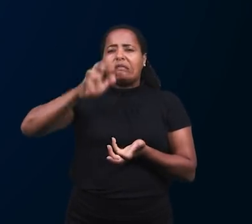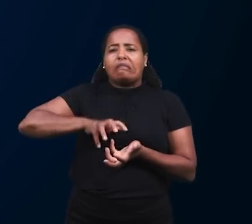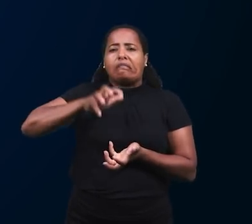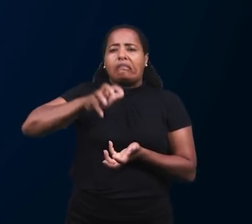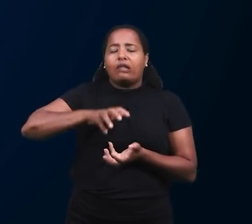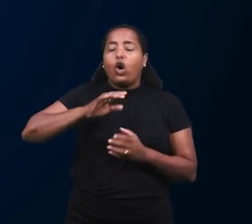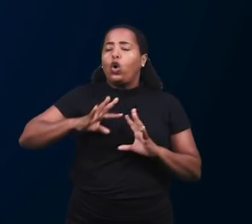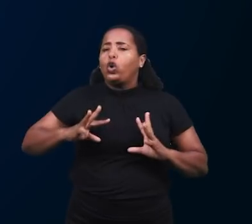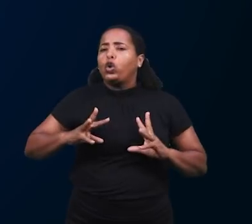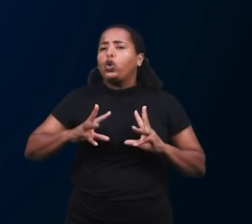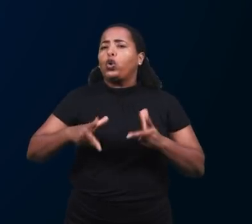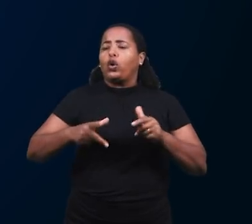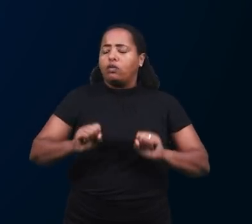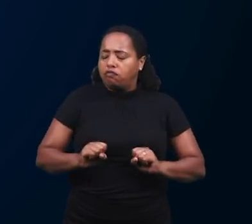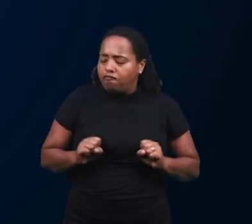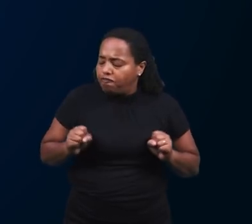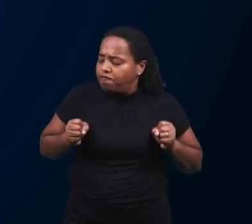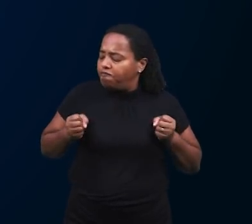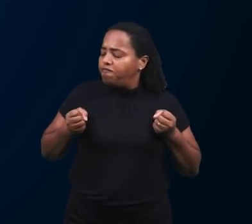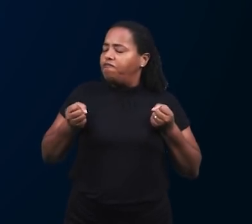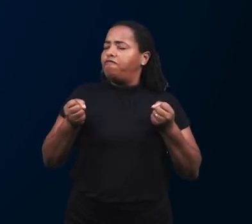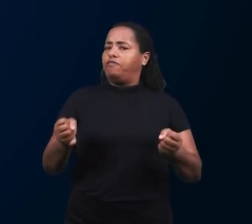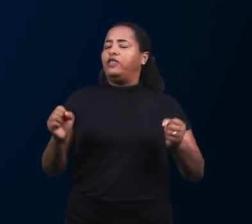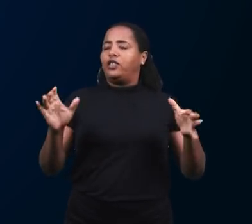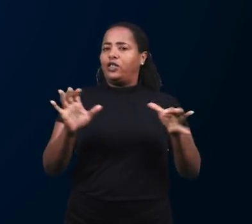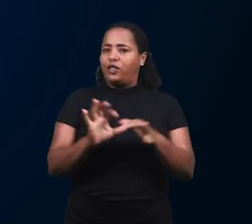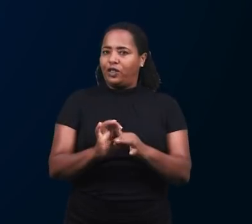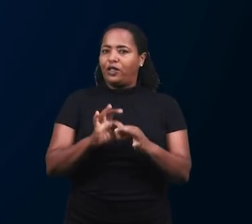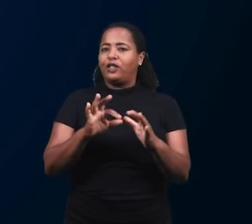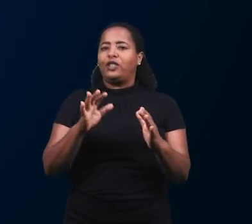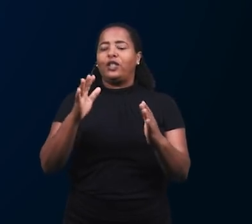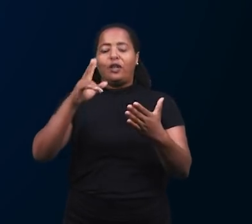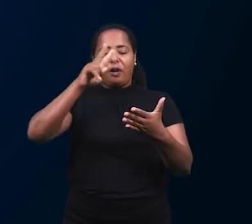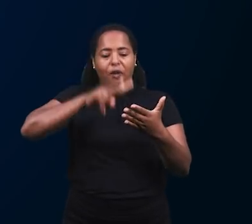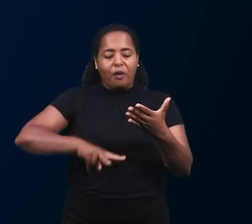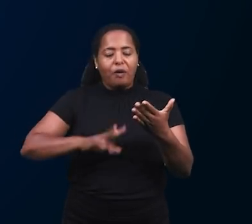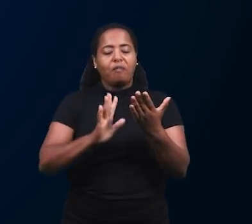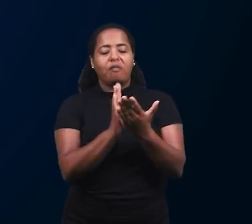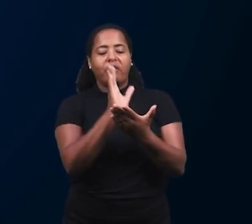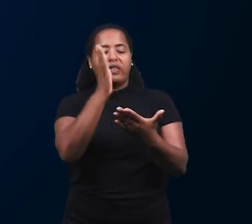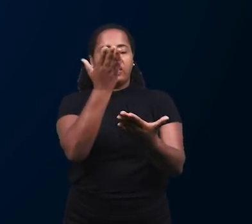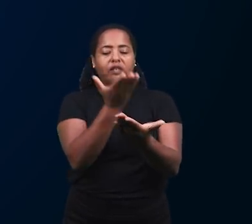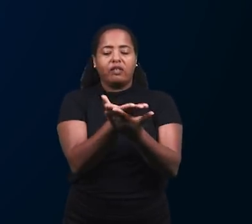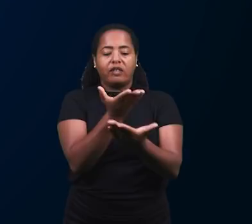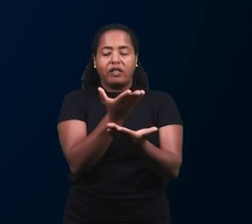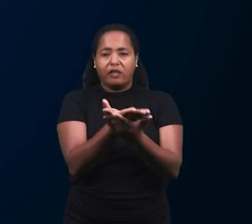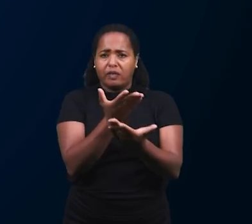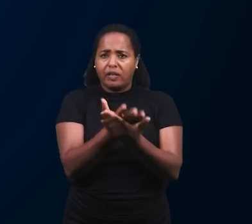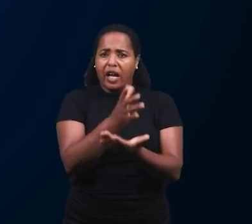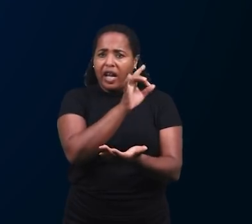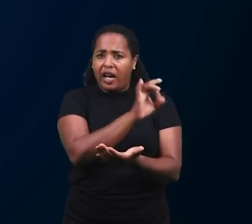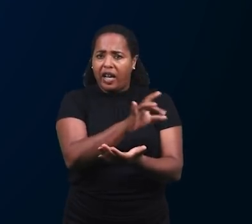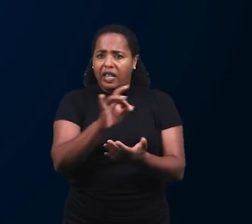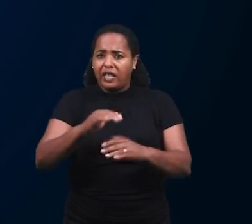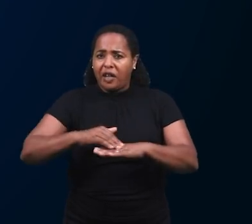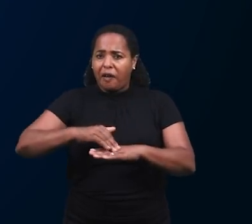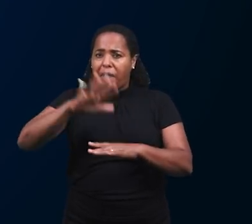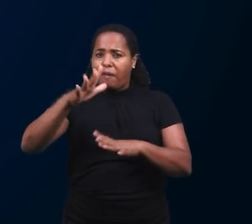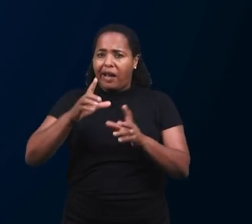a criança até os anciãos, todos têm se empenhado e se imbuído para estudar a palavra do